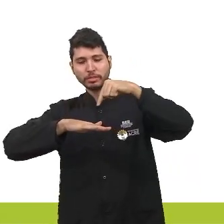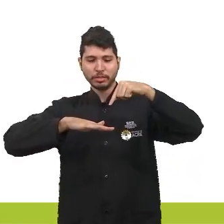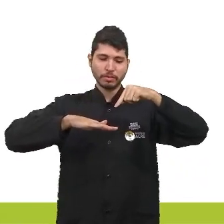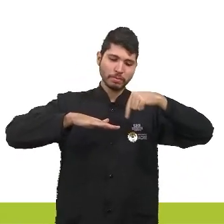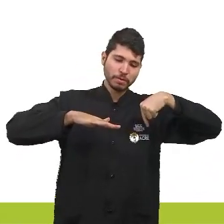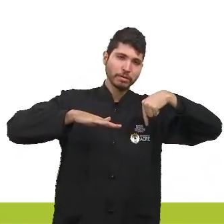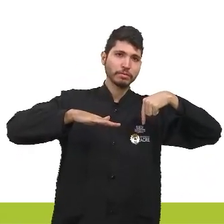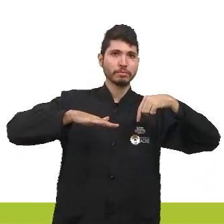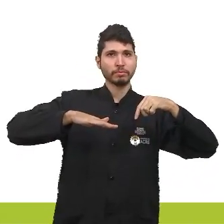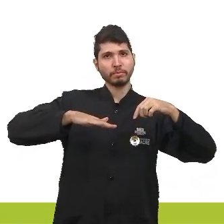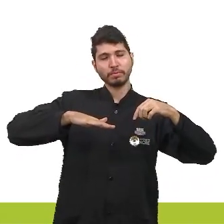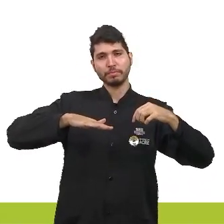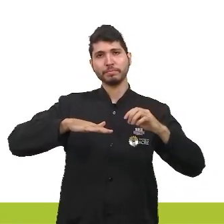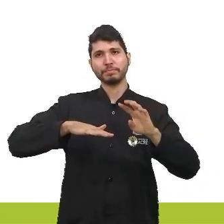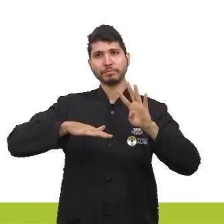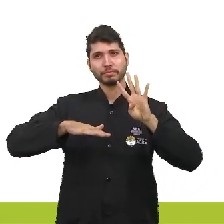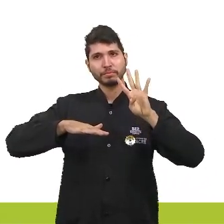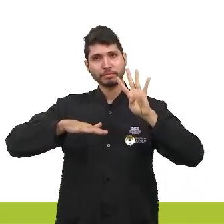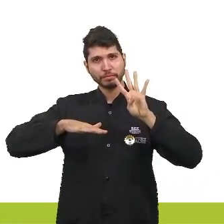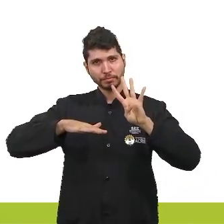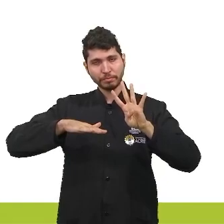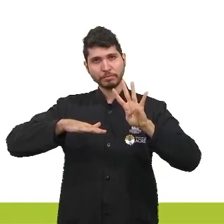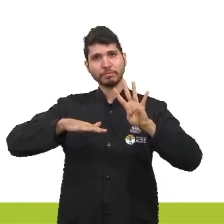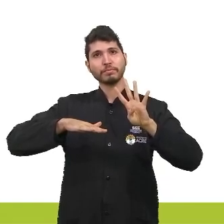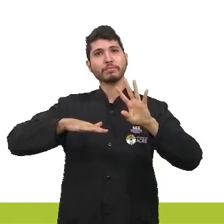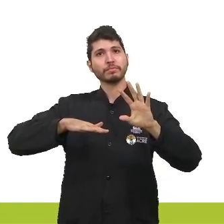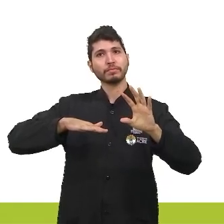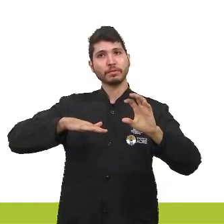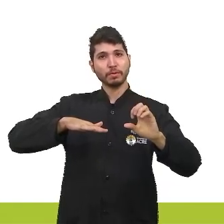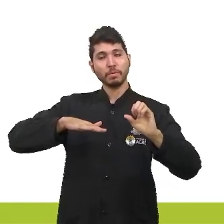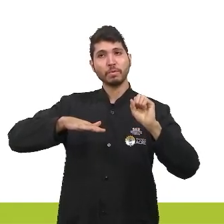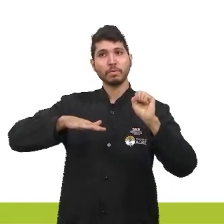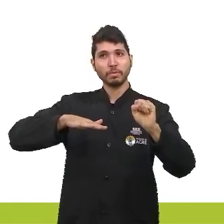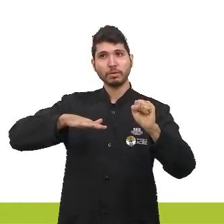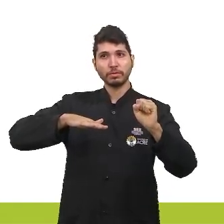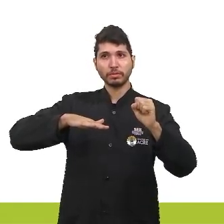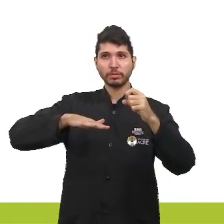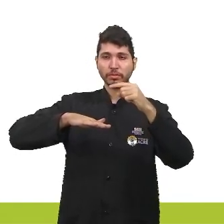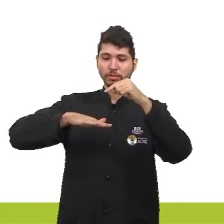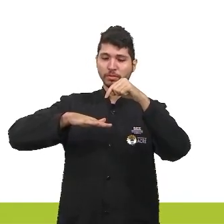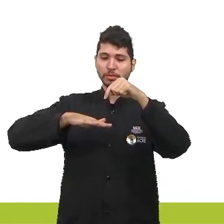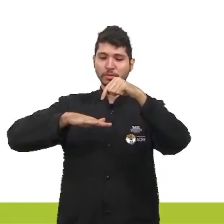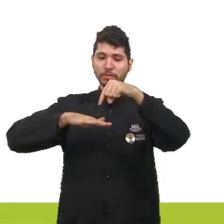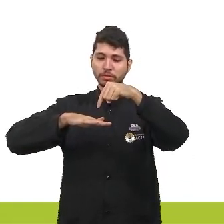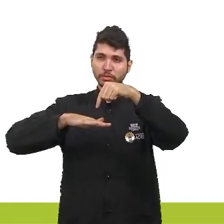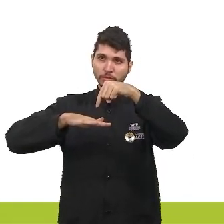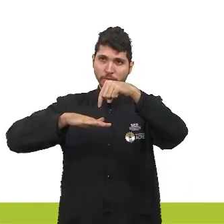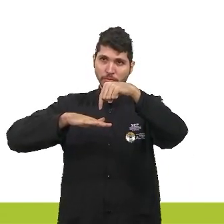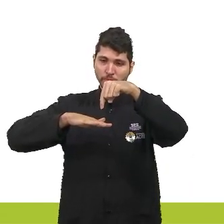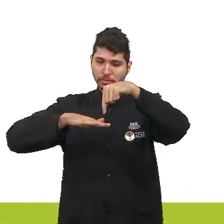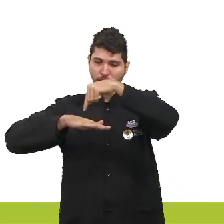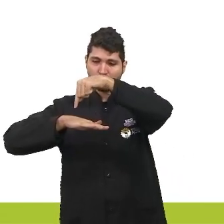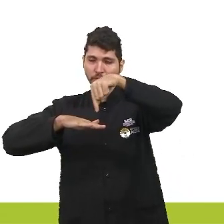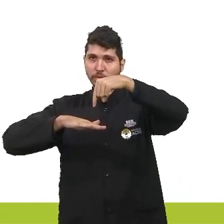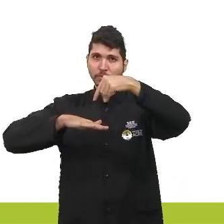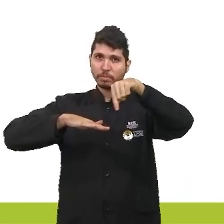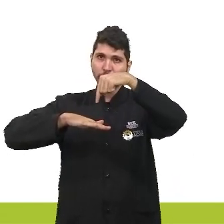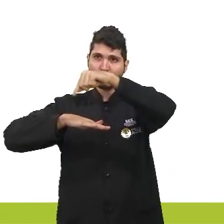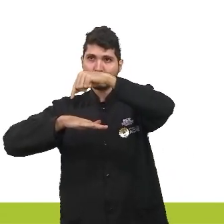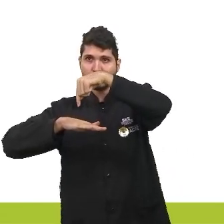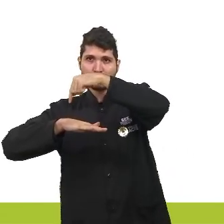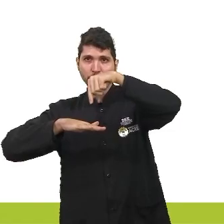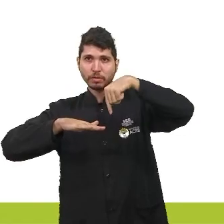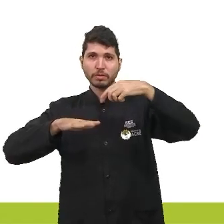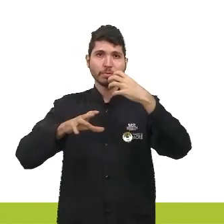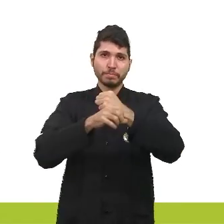essas 4 aqui. 8, 12. Se eu contar essas daqui, também serão 12. Então, dá um total de